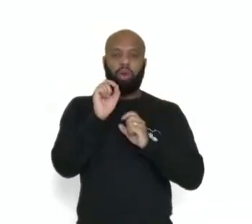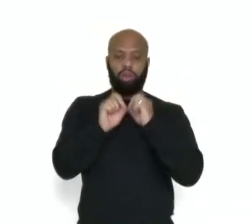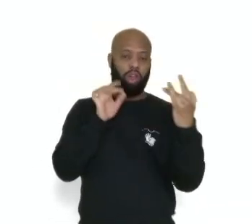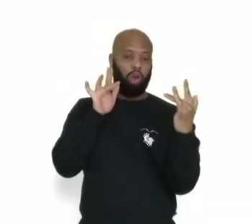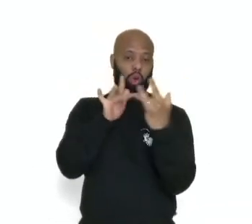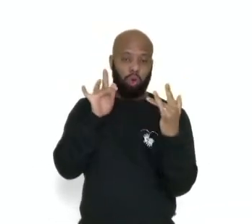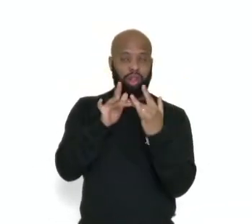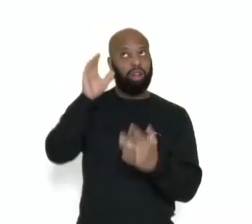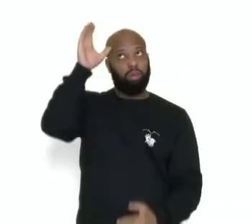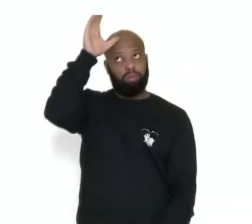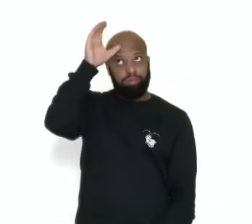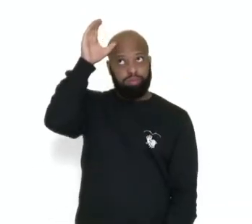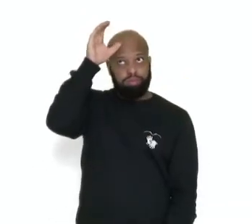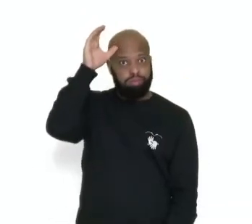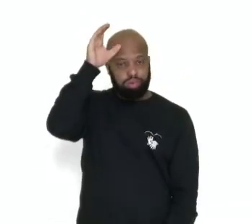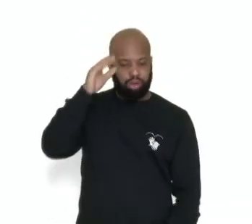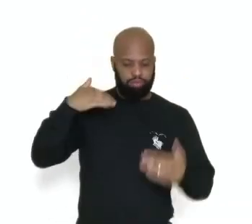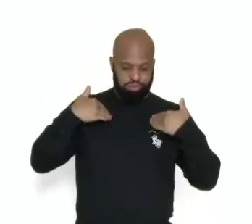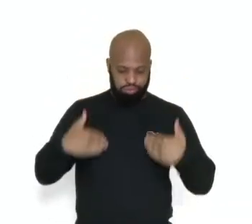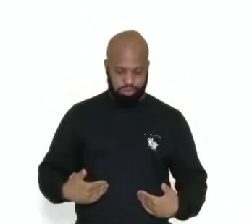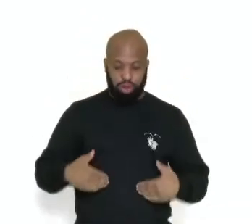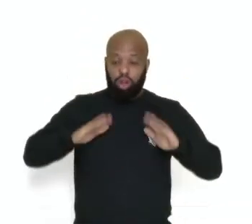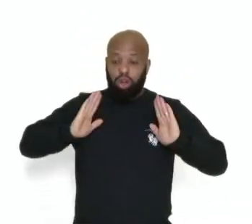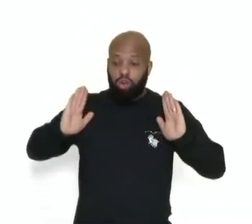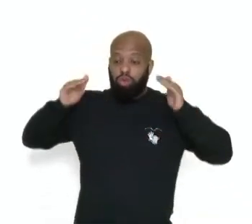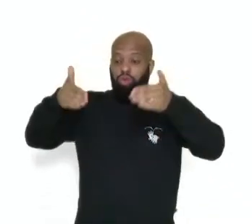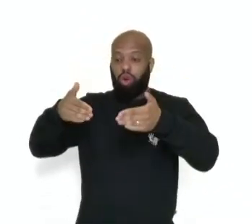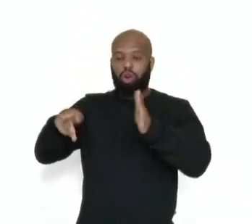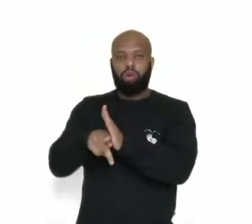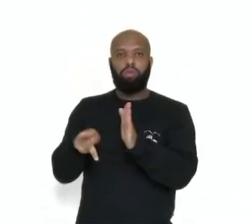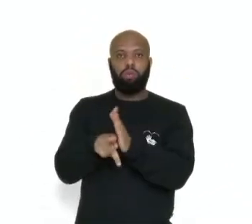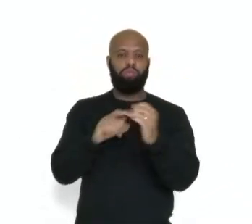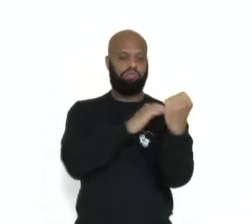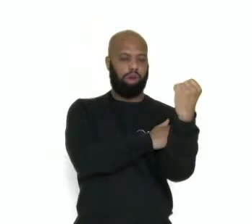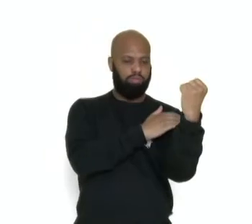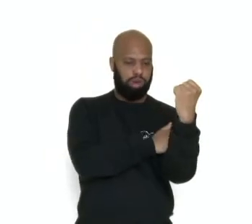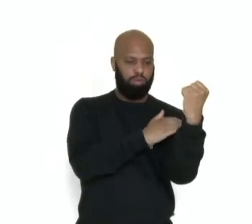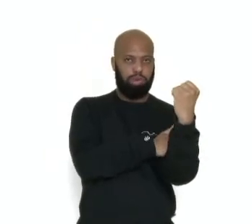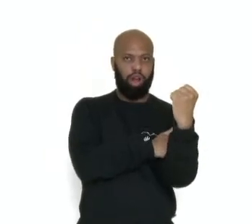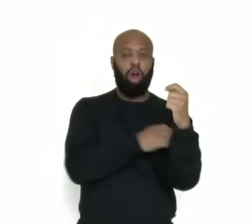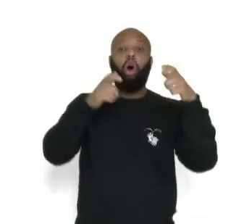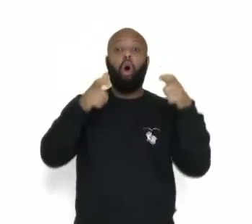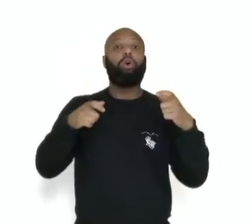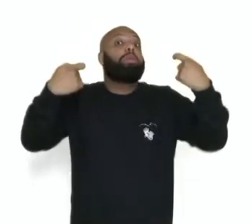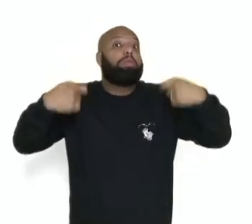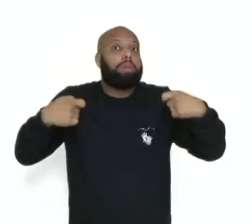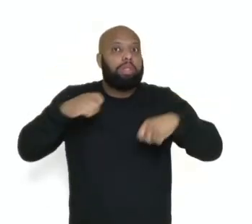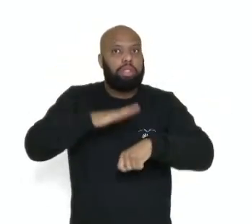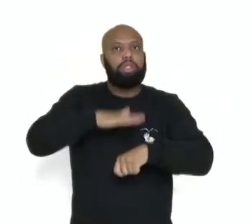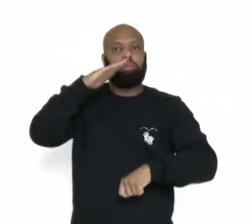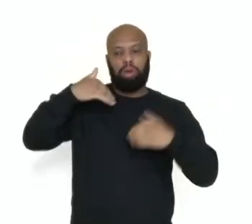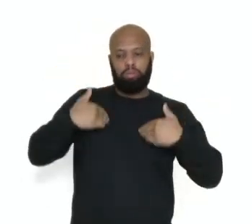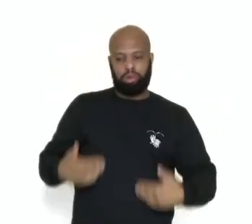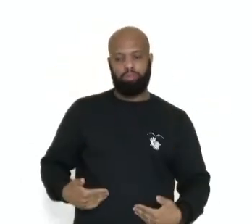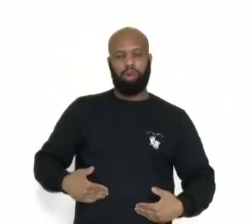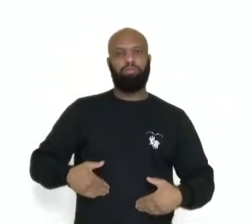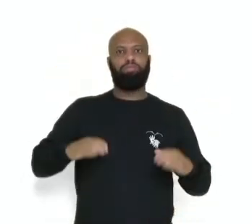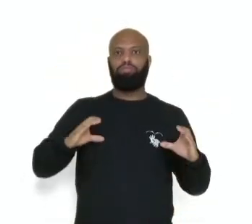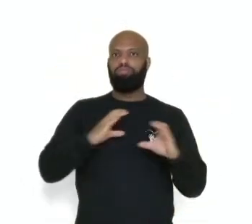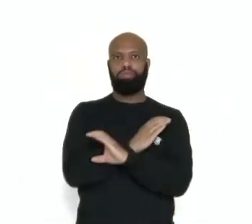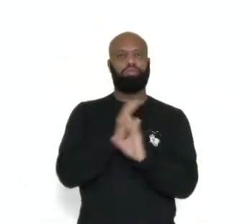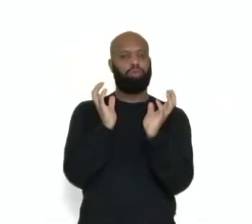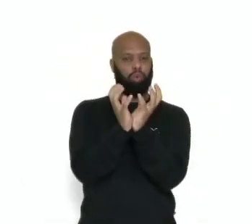do contato consciente com o próprio corpo focado na atenção dirigida as partes seu corpo né como um